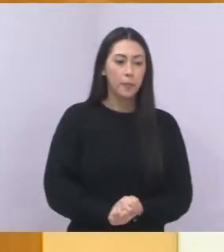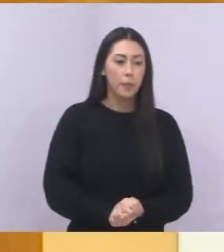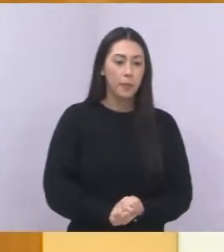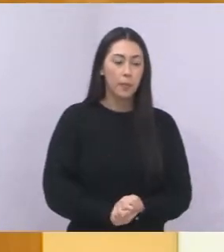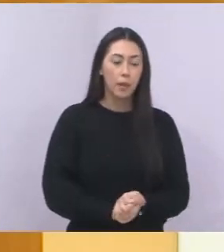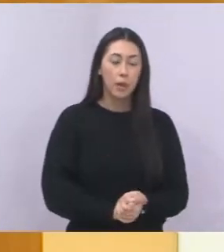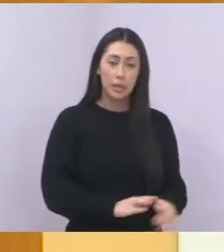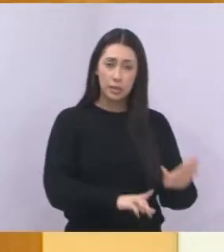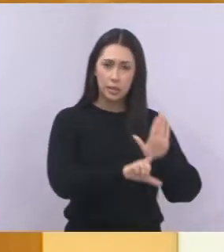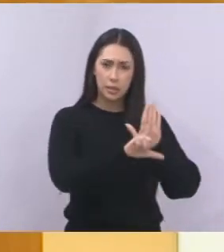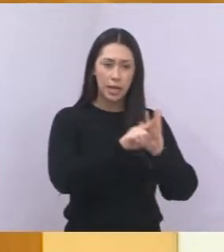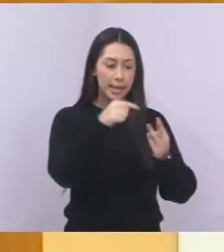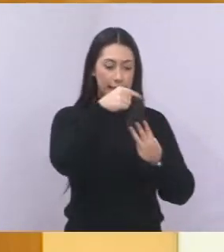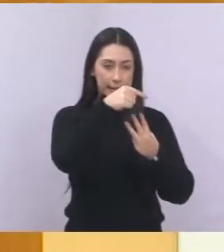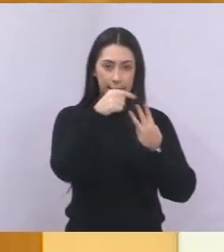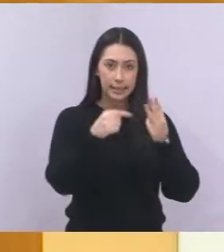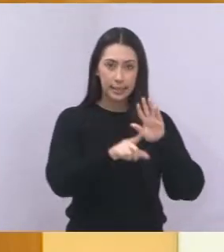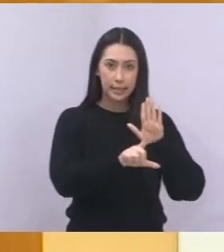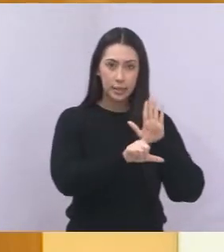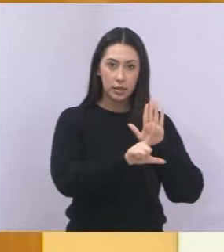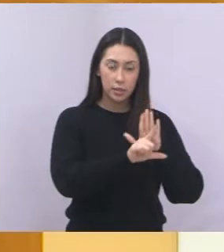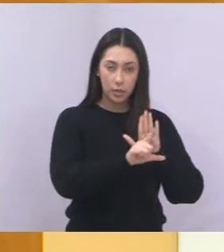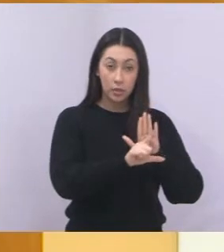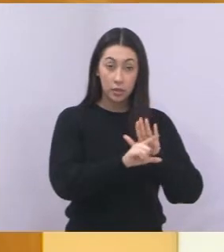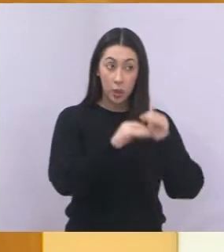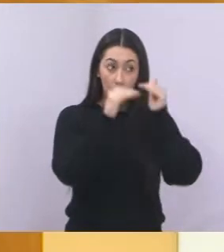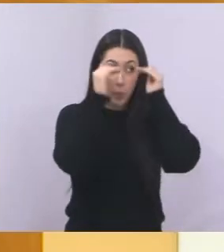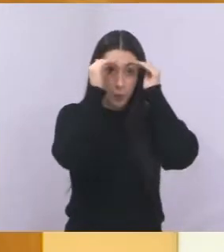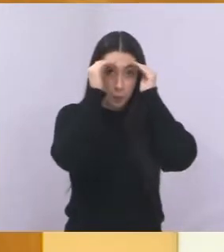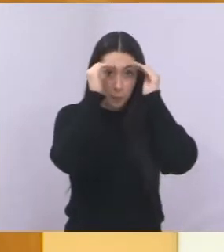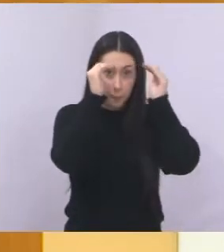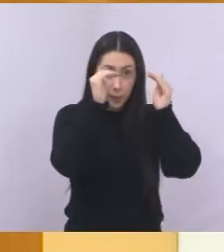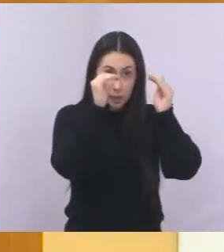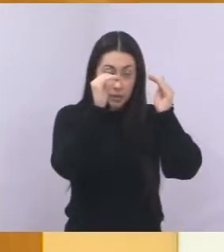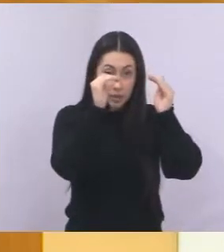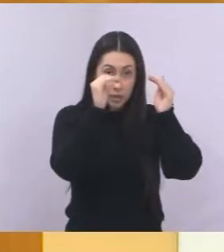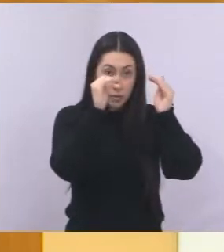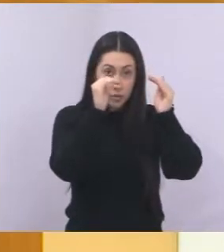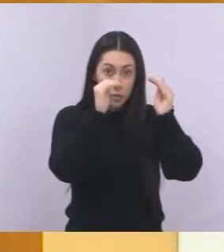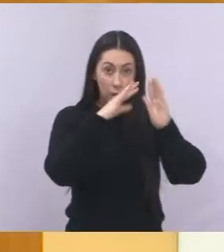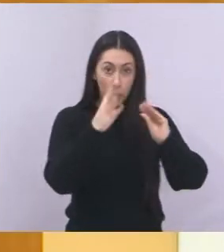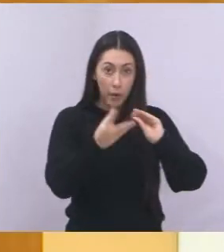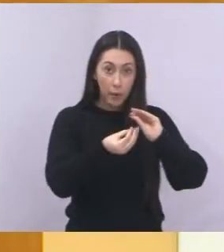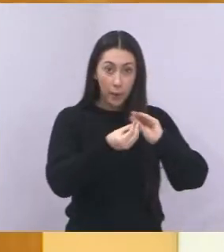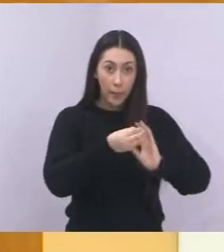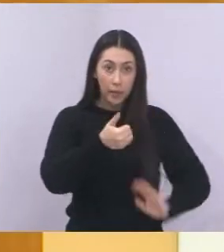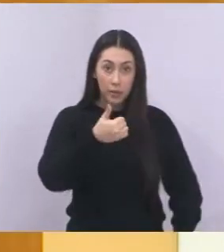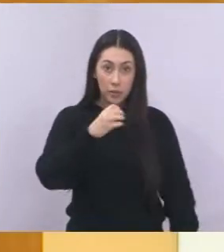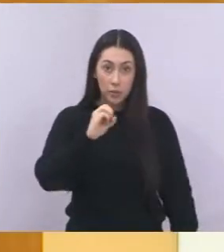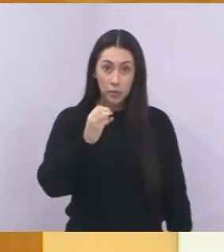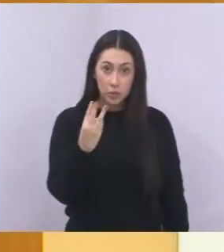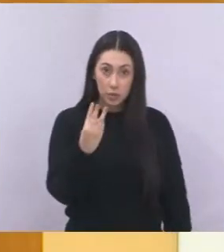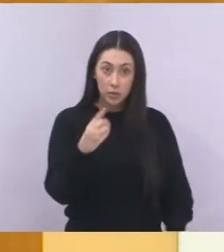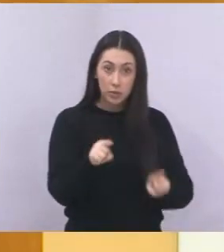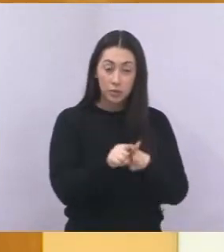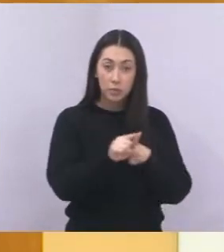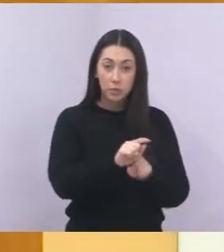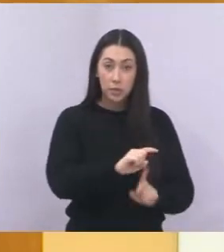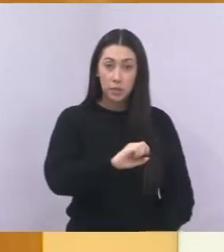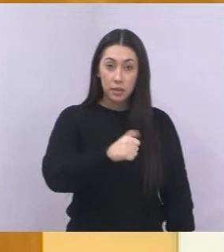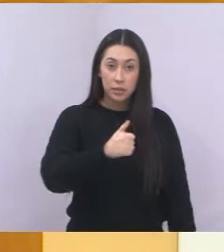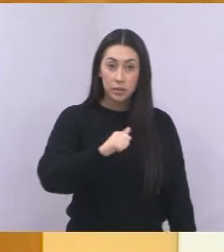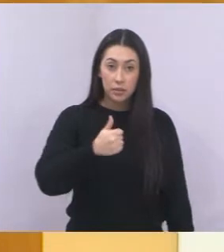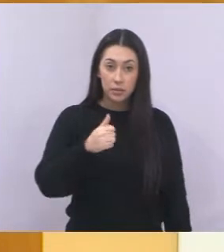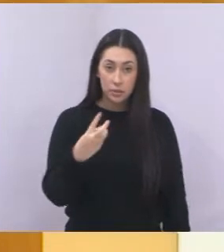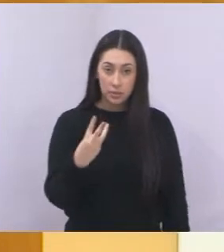essas leis, elas estão cumprindo a emenda constitucional número 103 e também a